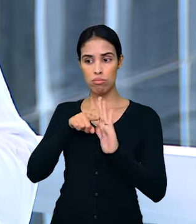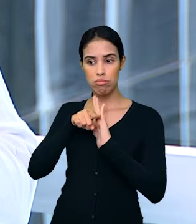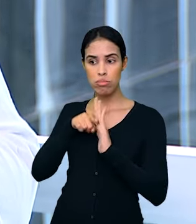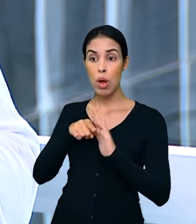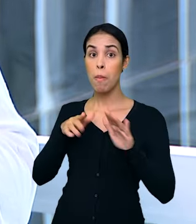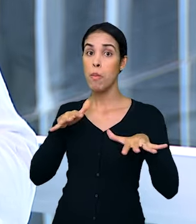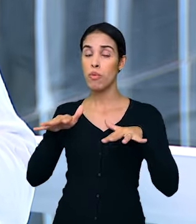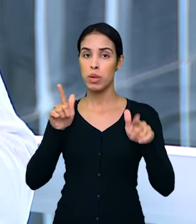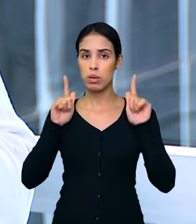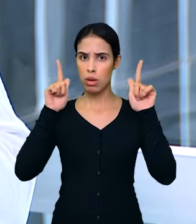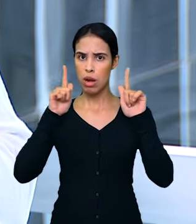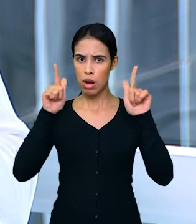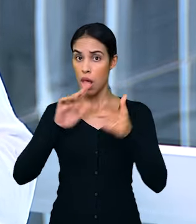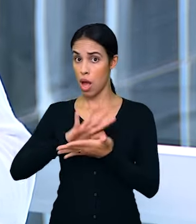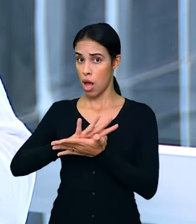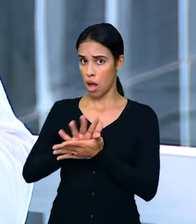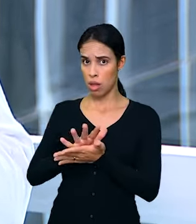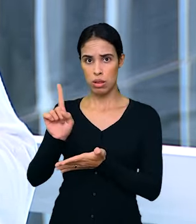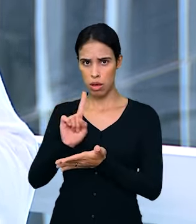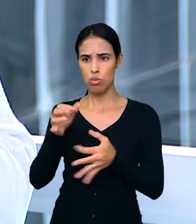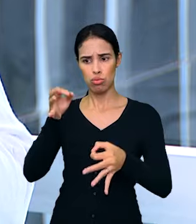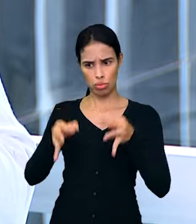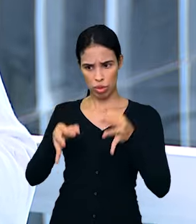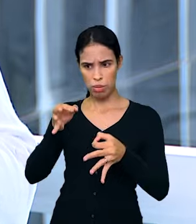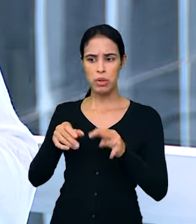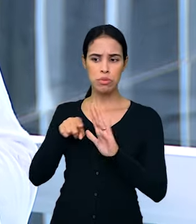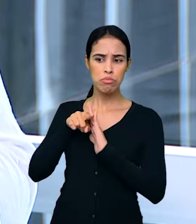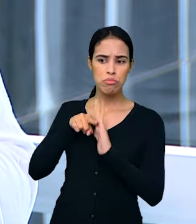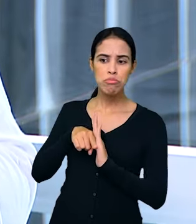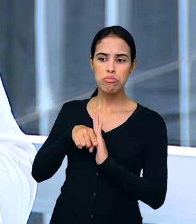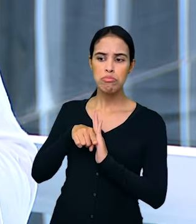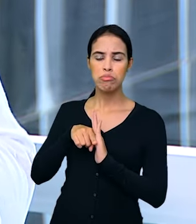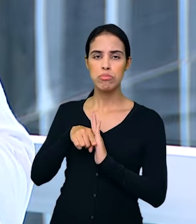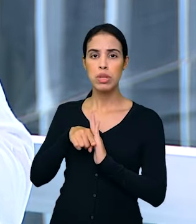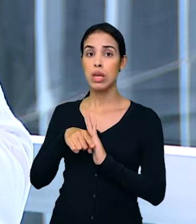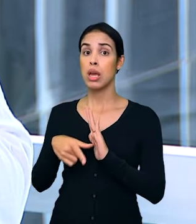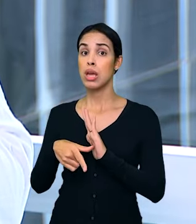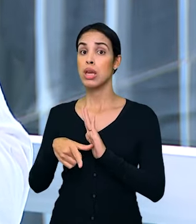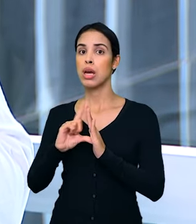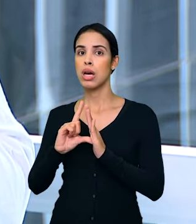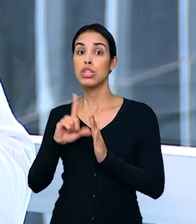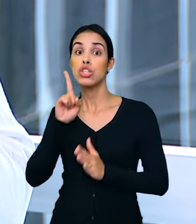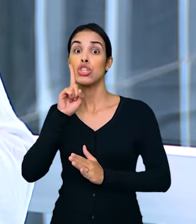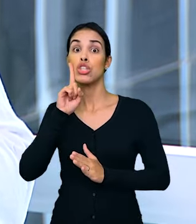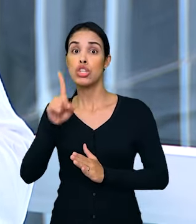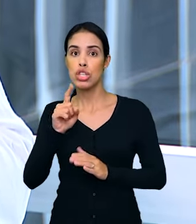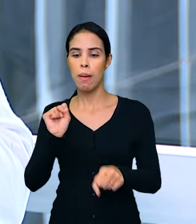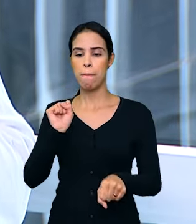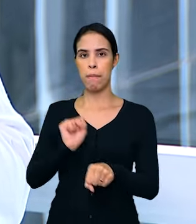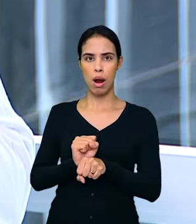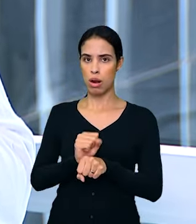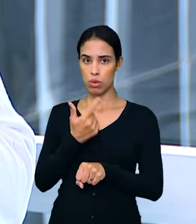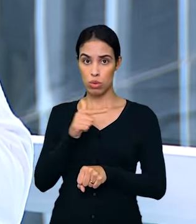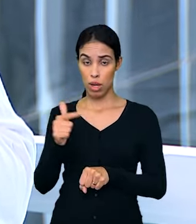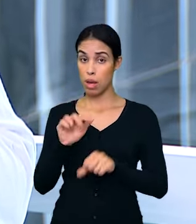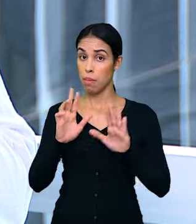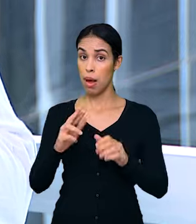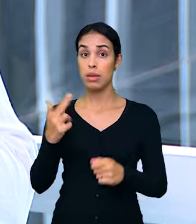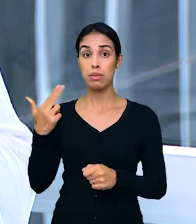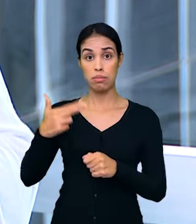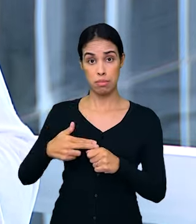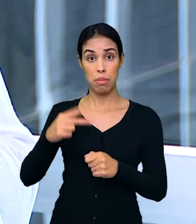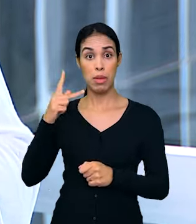grevista não ter sido considerado abusivo pela Justiça e não ter havido negociação sobre os dias parados, a